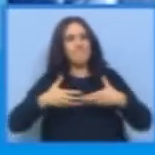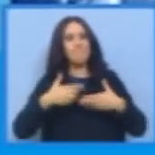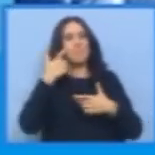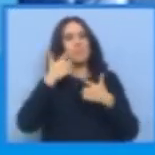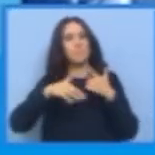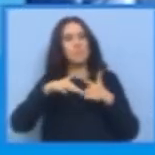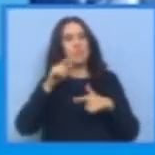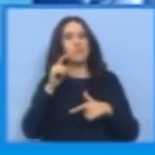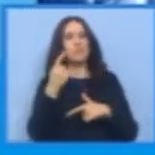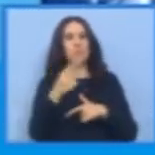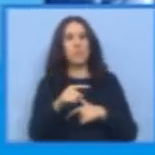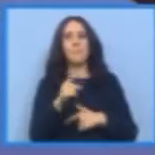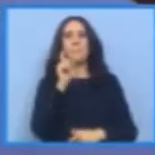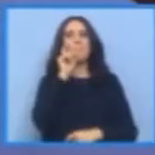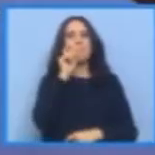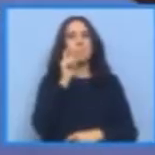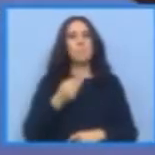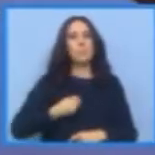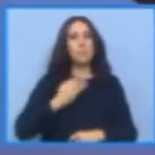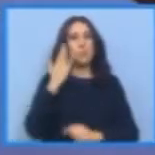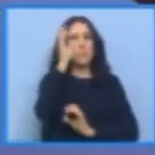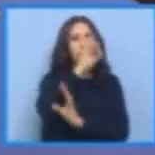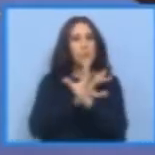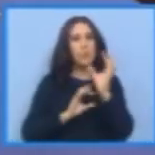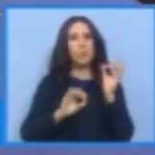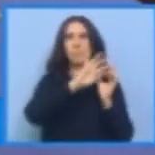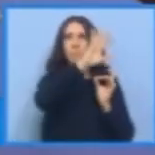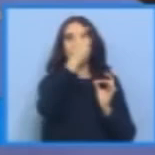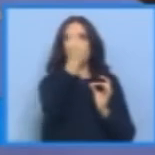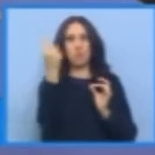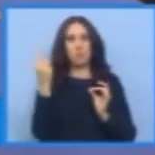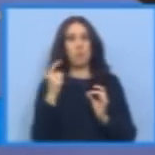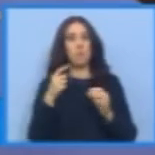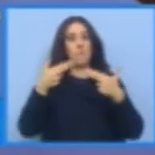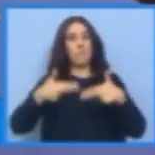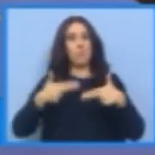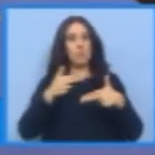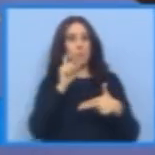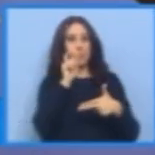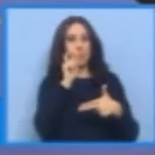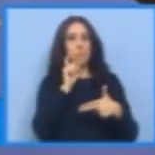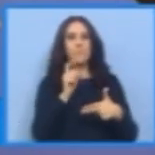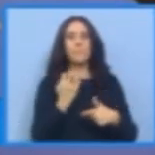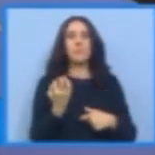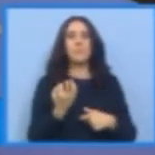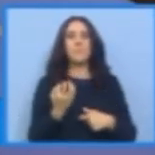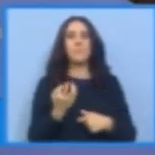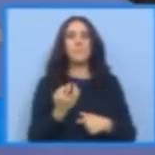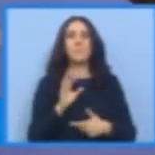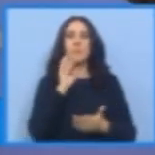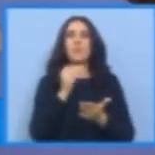grande preocupação da segurança na Europa e cada país na segurança das suas fronteiras, acaba por